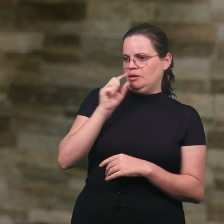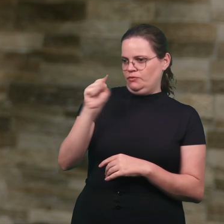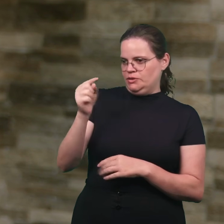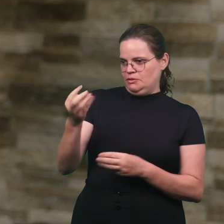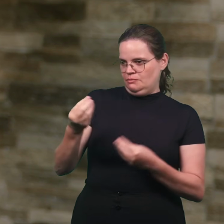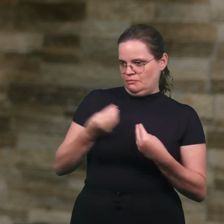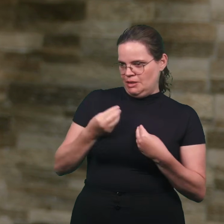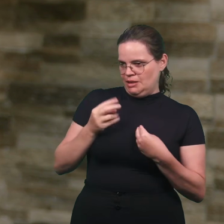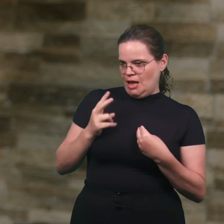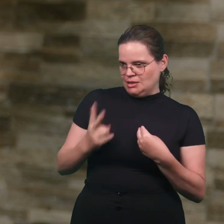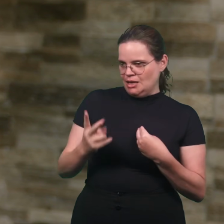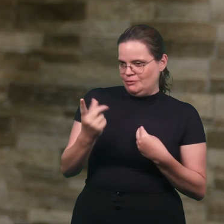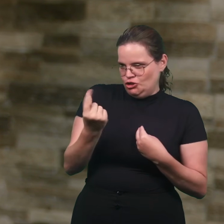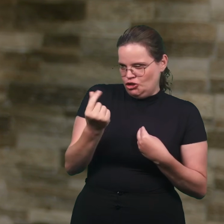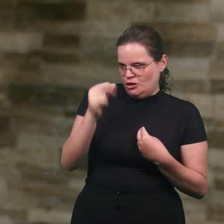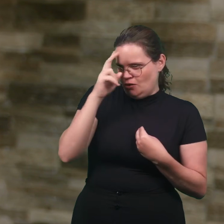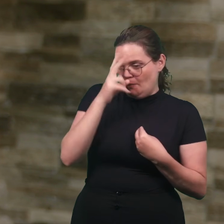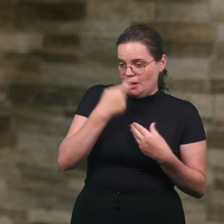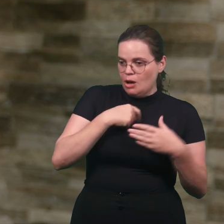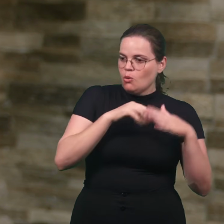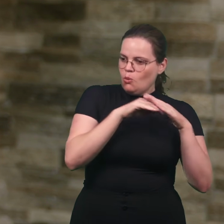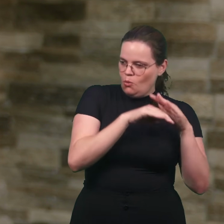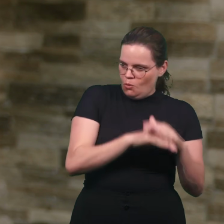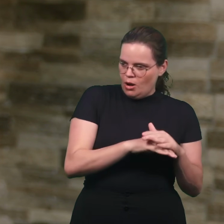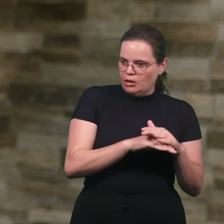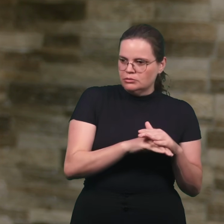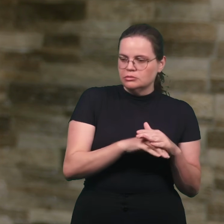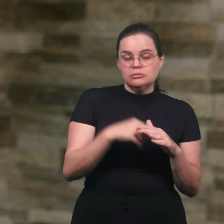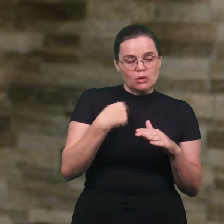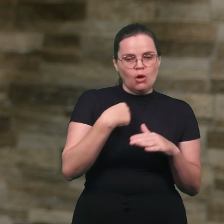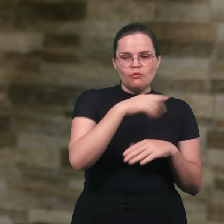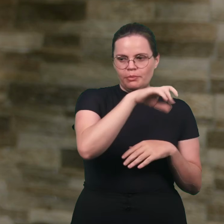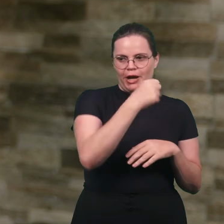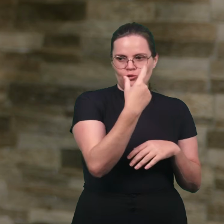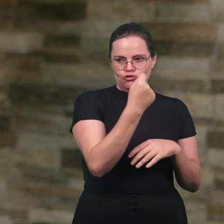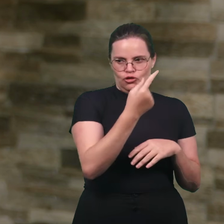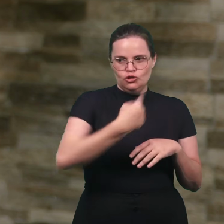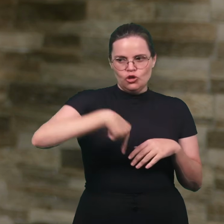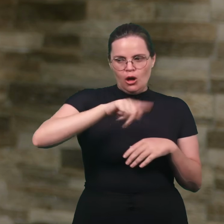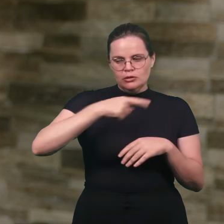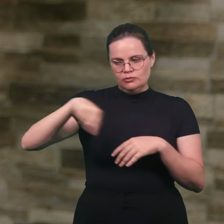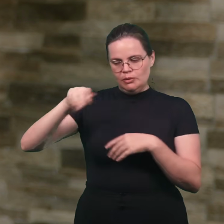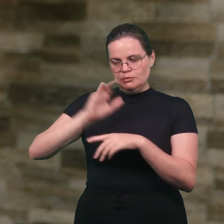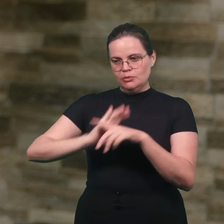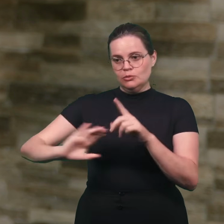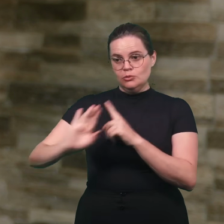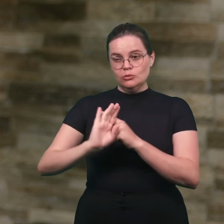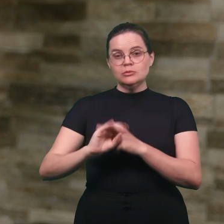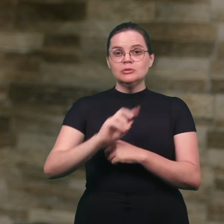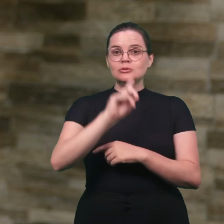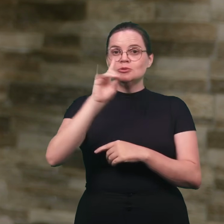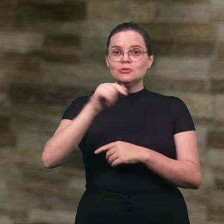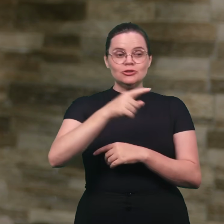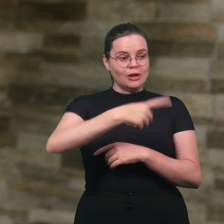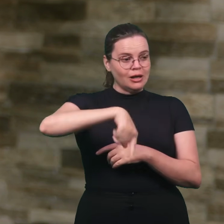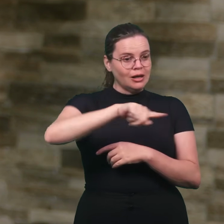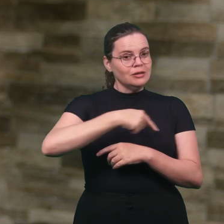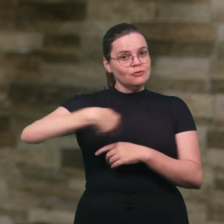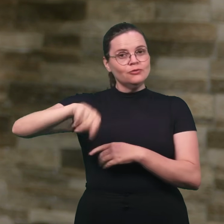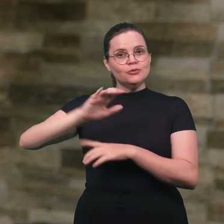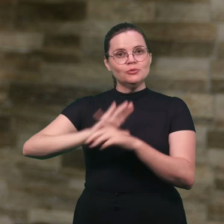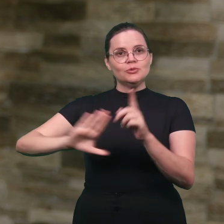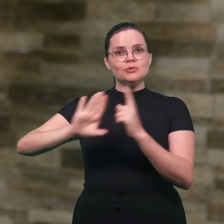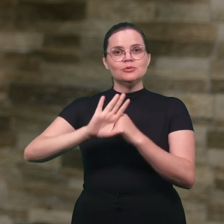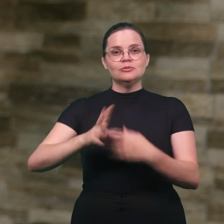e eu quero dizer que eu guardo esse dinheirinho e hoje nós vamos para o culto com esse dinheiro. E eles foram para o culto aquele dia, numa alegria,